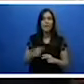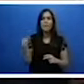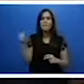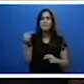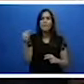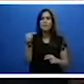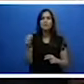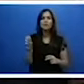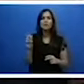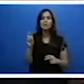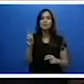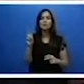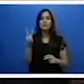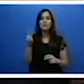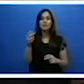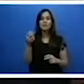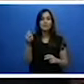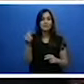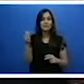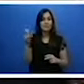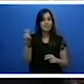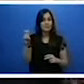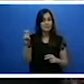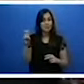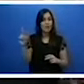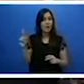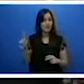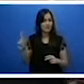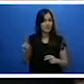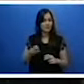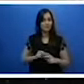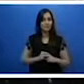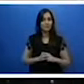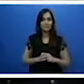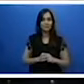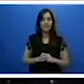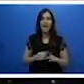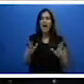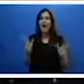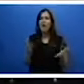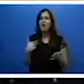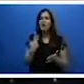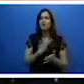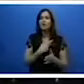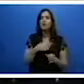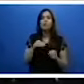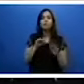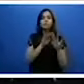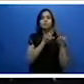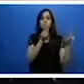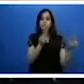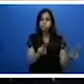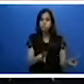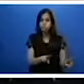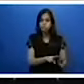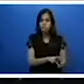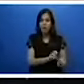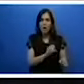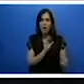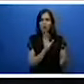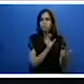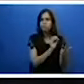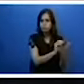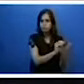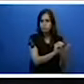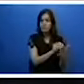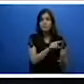E aqui tem o zero zero porque eu não tenho centavinhos aqui. Então, agora nós vamos usar o quadriculado. Se você